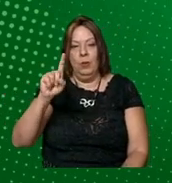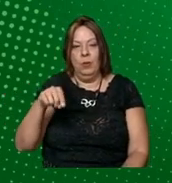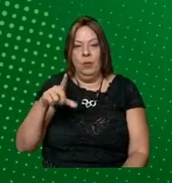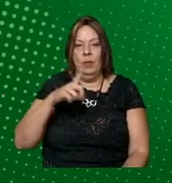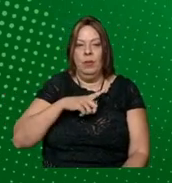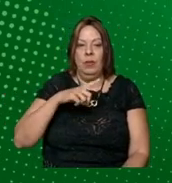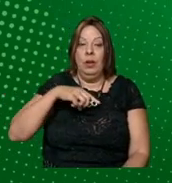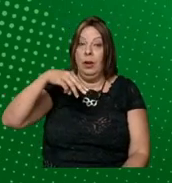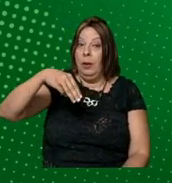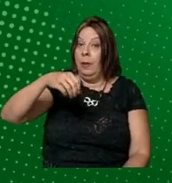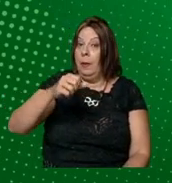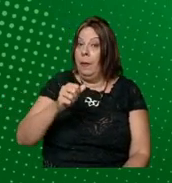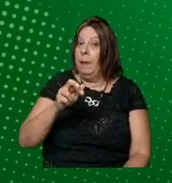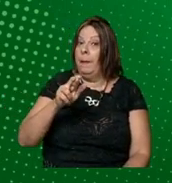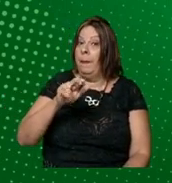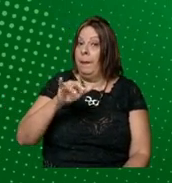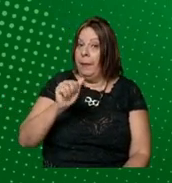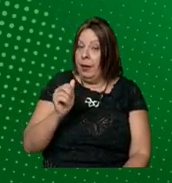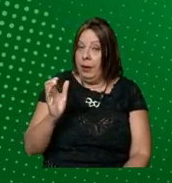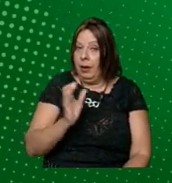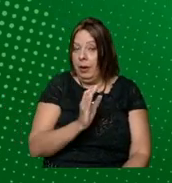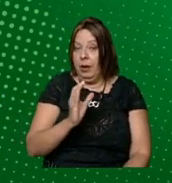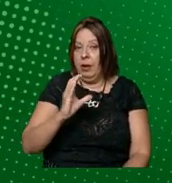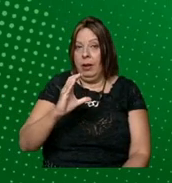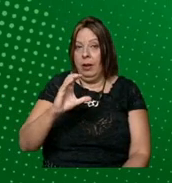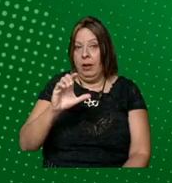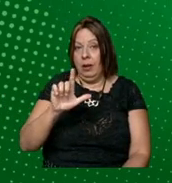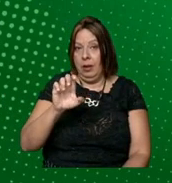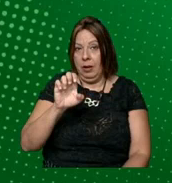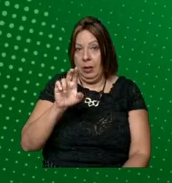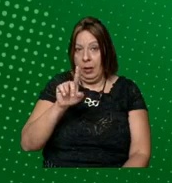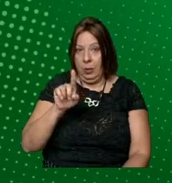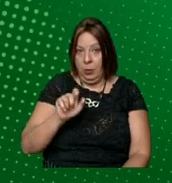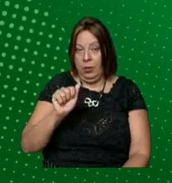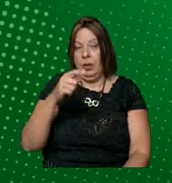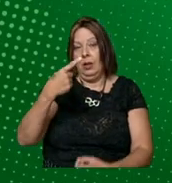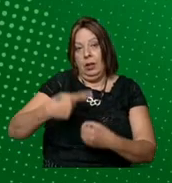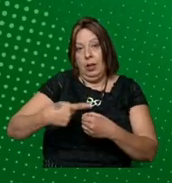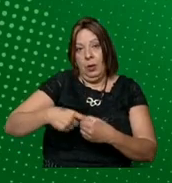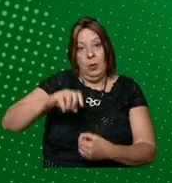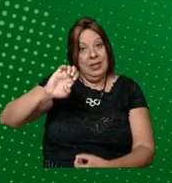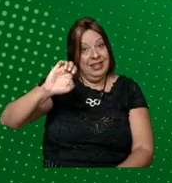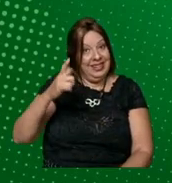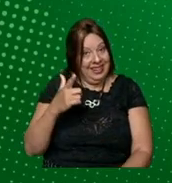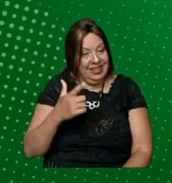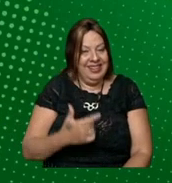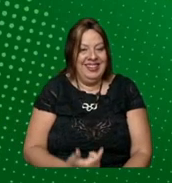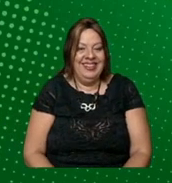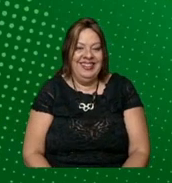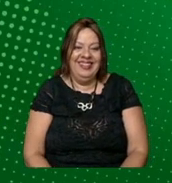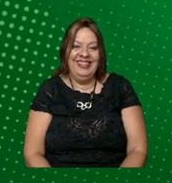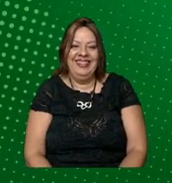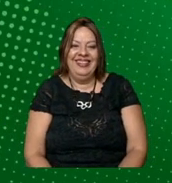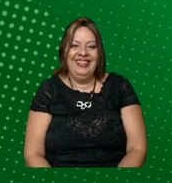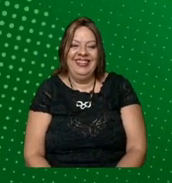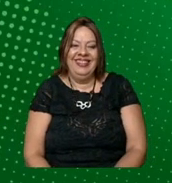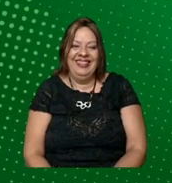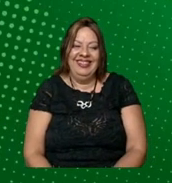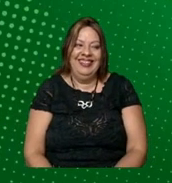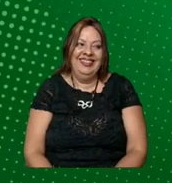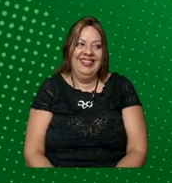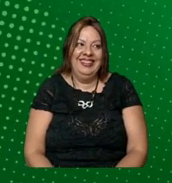098858, essa é a numeração da Maria Creuza de Estância. Foi lá no supermercado Bombom em Estância, Regional Estância, que ela adquiriu e